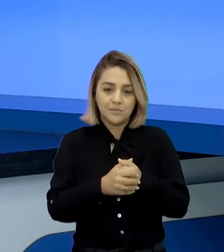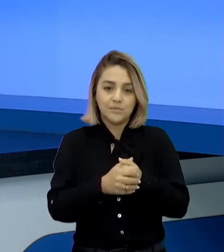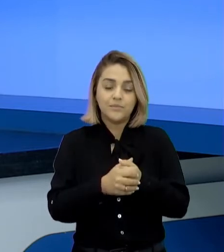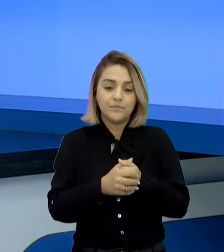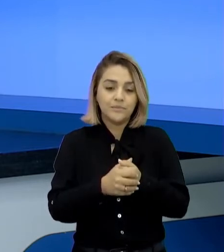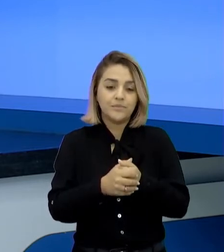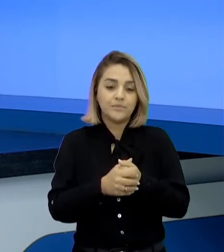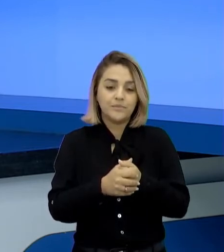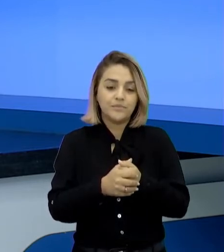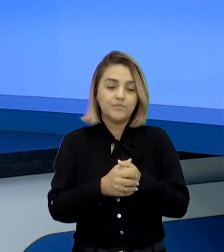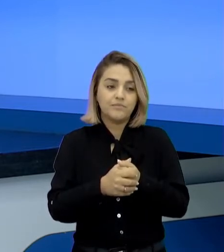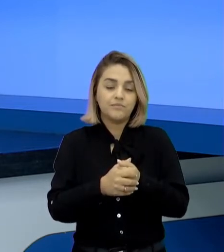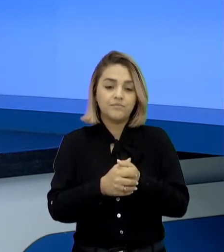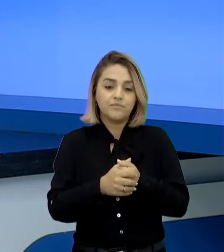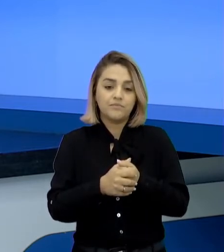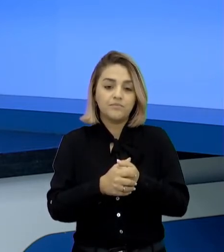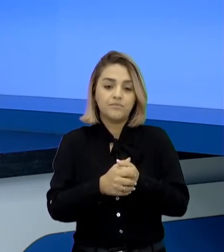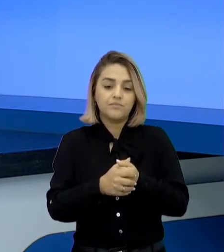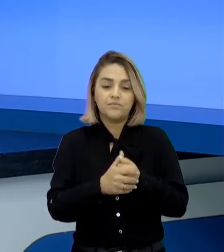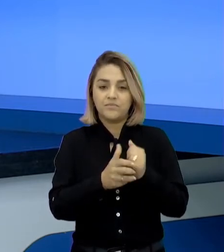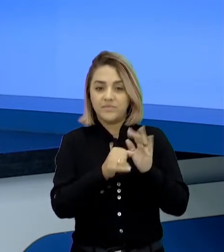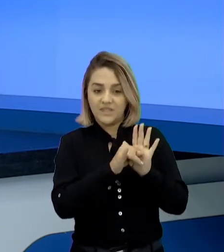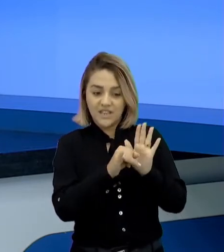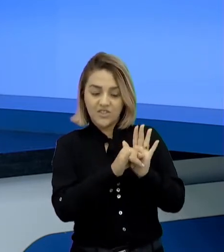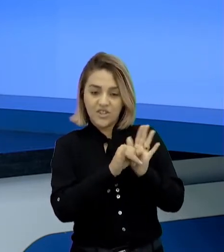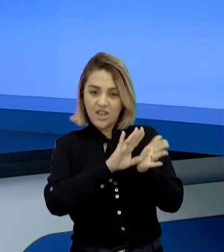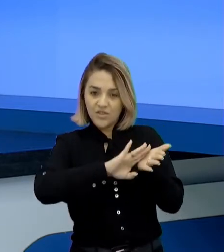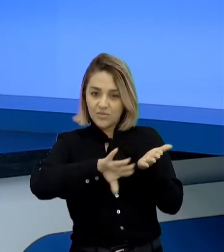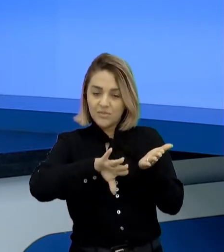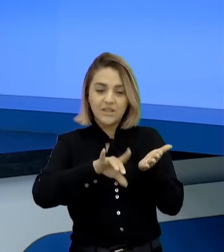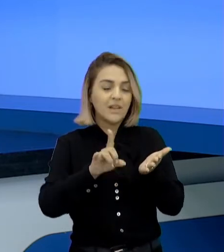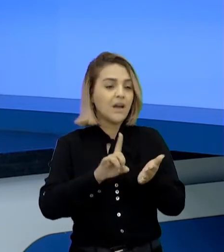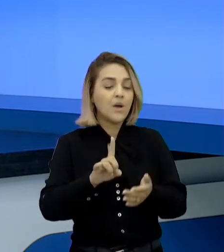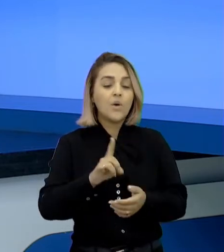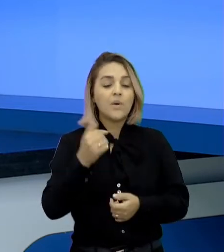que essa identidade não seja apagada,